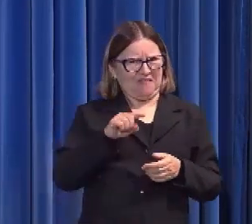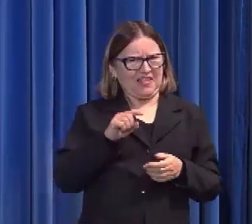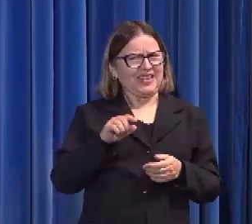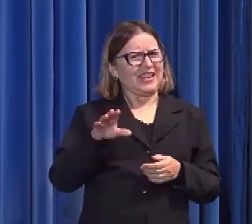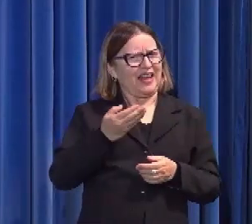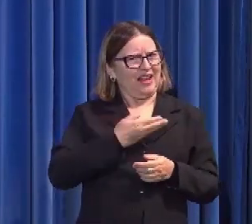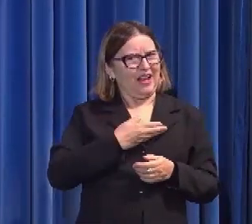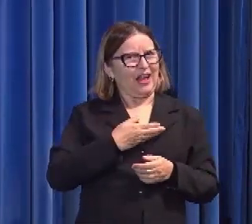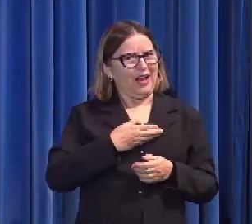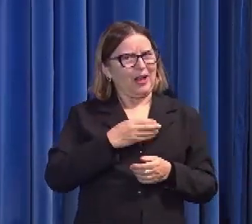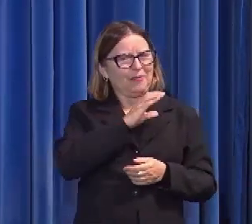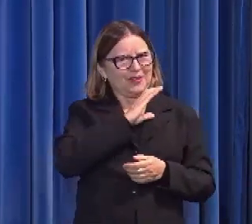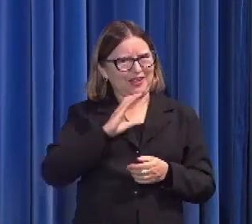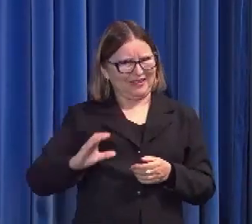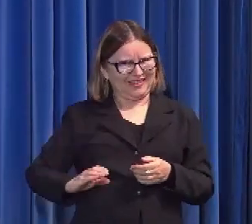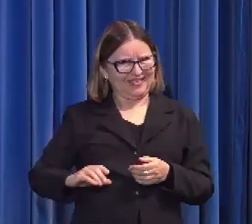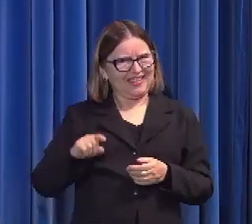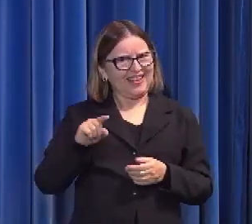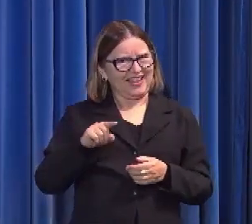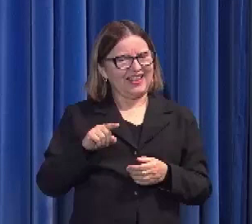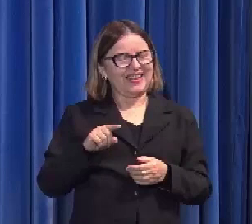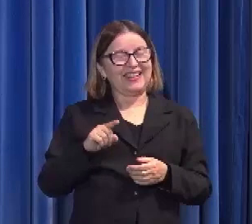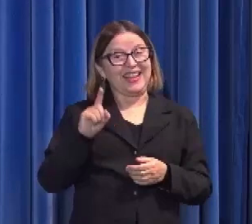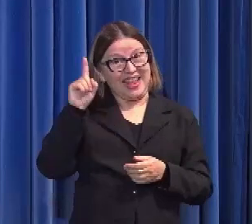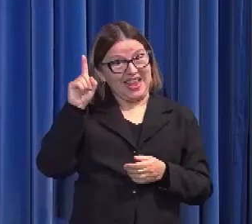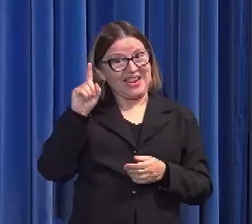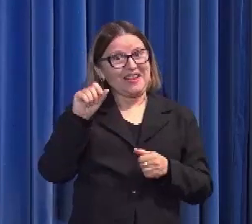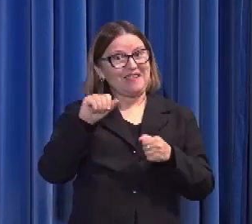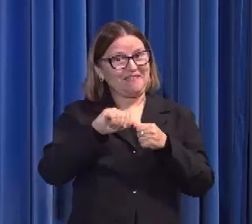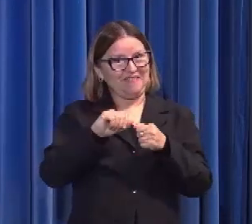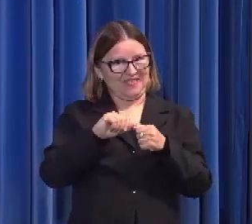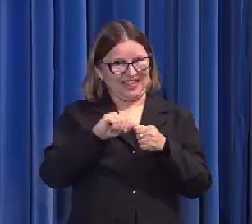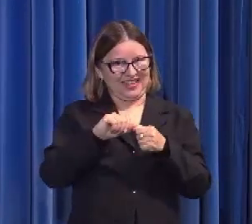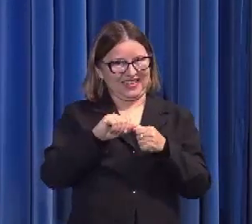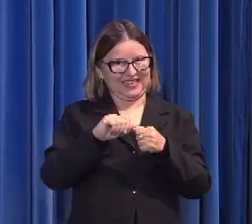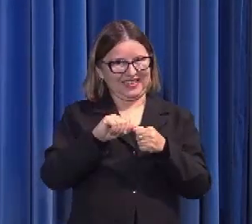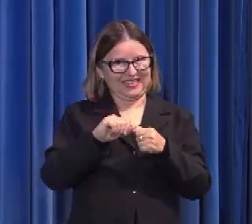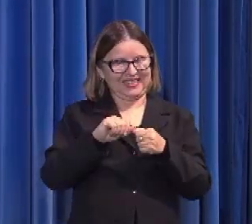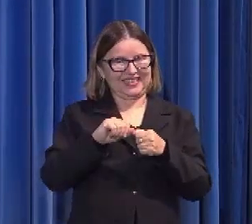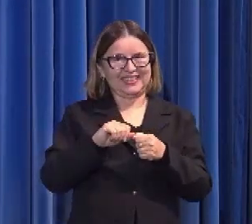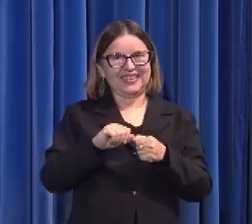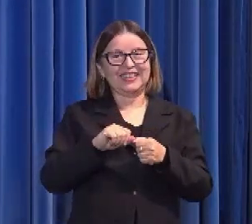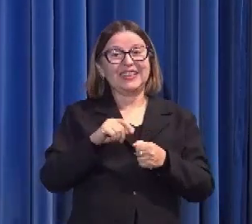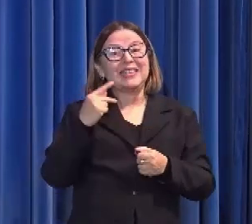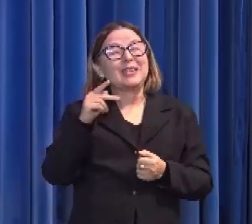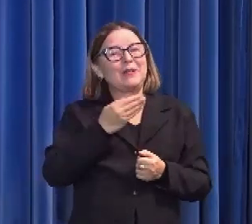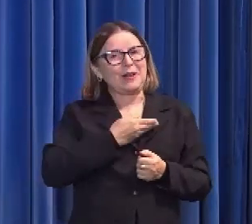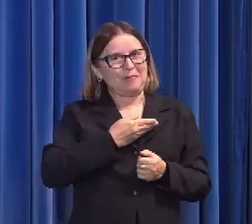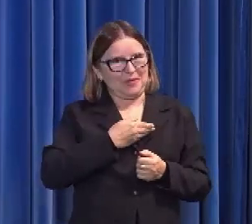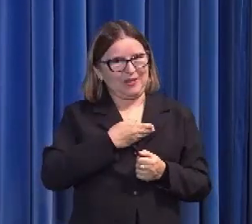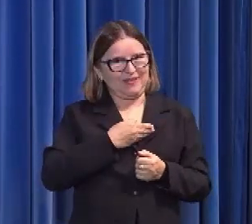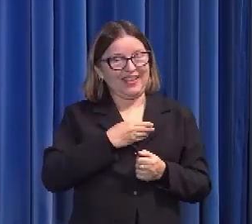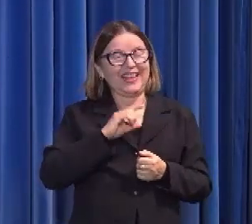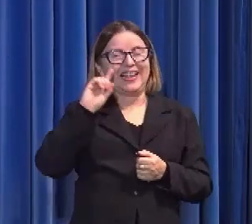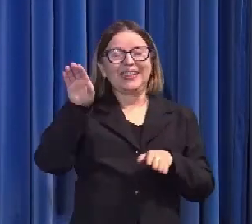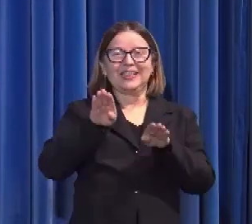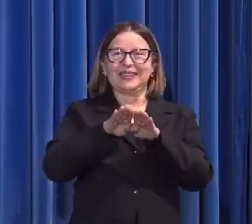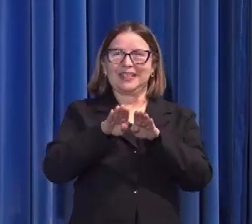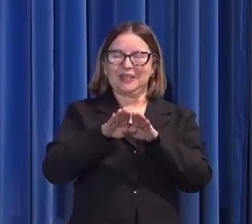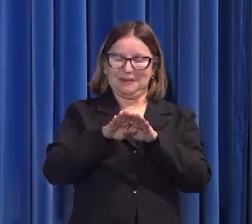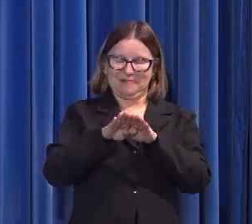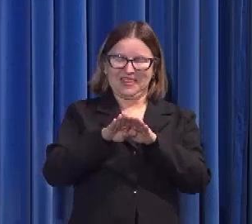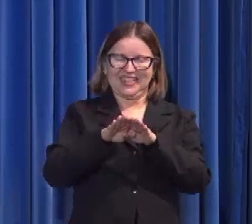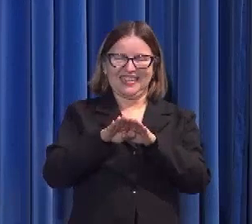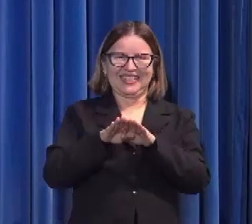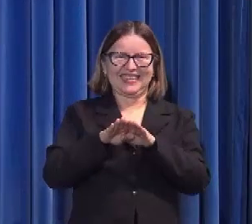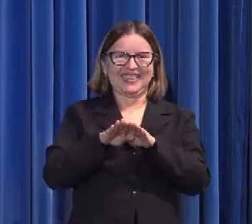Ele fez seu amigo ele me fez amigo dele também então meus amiguinhos